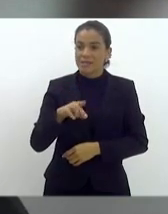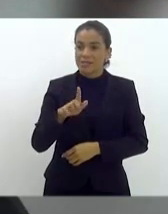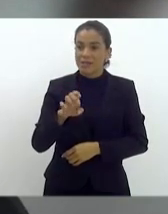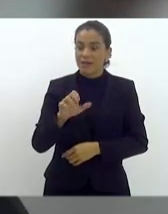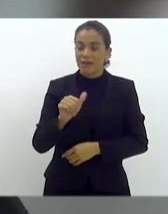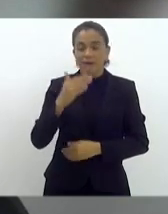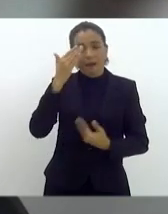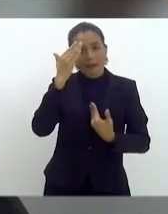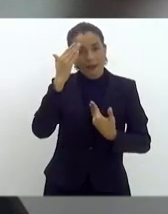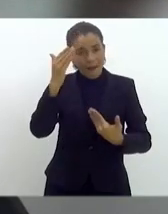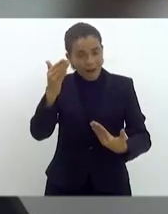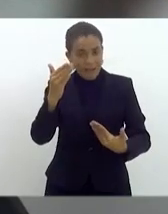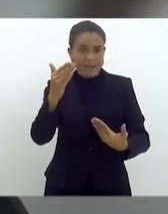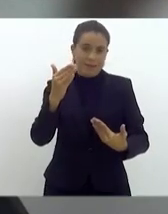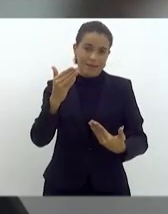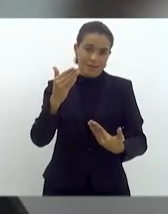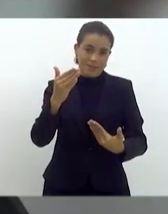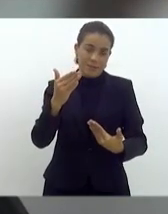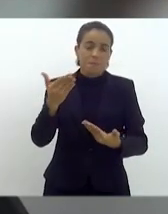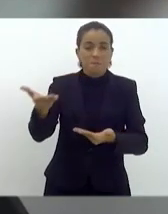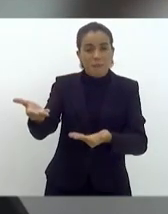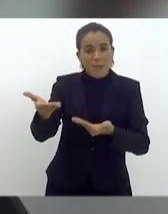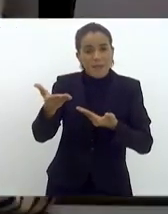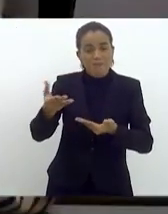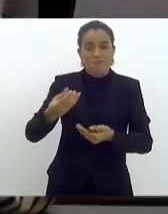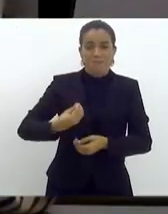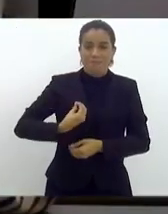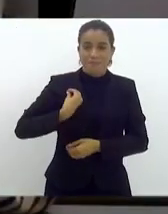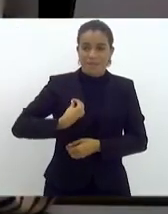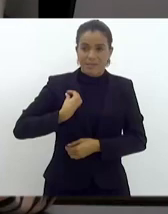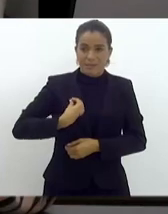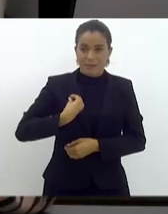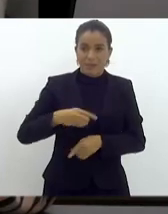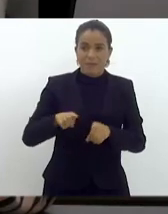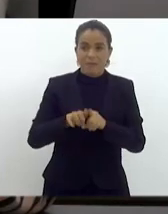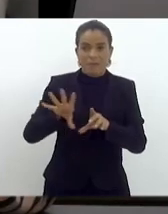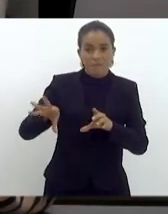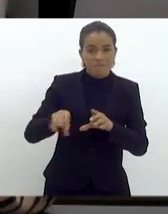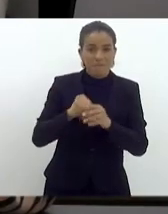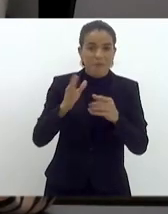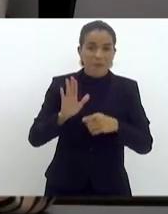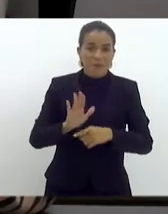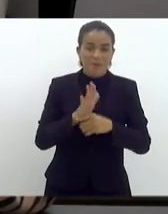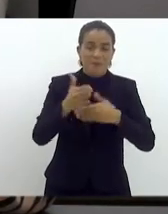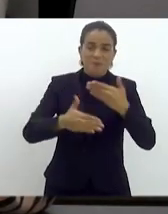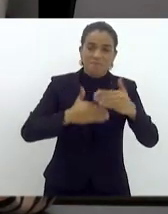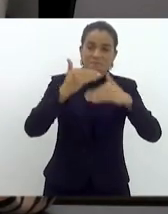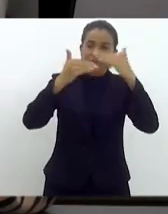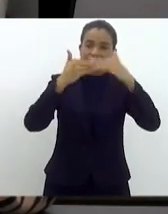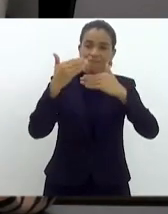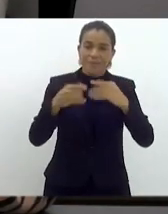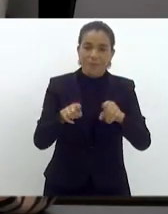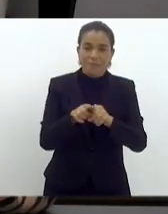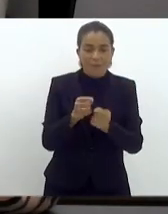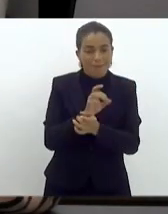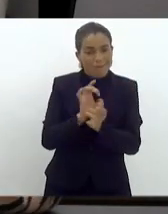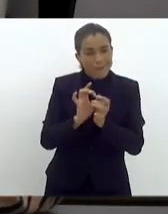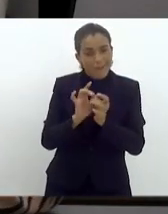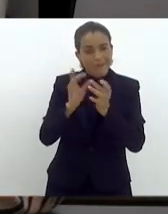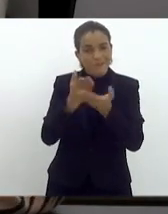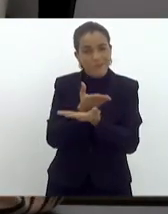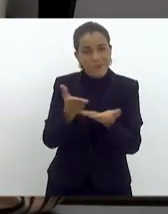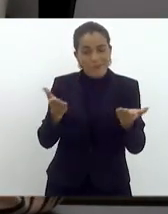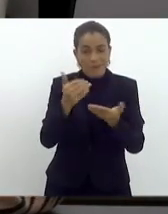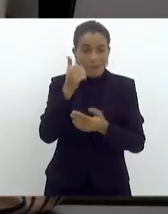agradeço agradecimento enfim pela participação e por poder contribuir Também com esse espaço nos colocamos à disposição no clube de